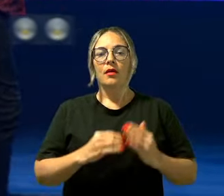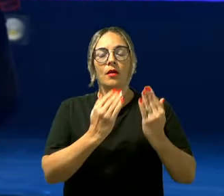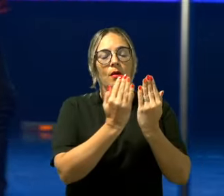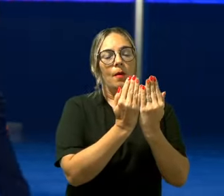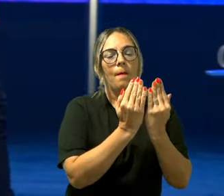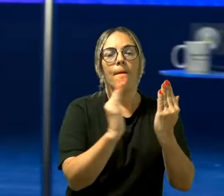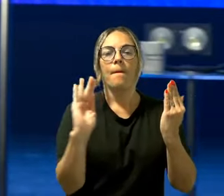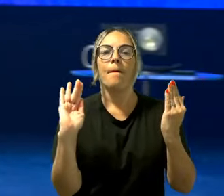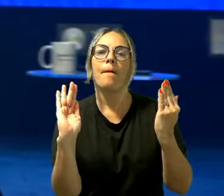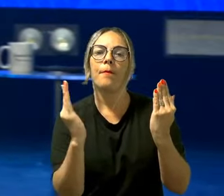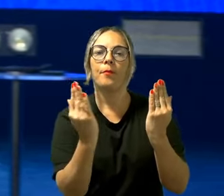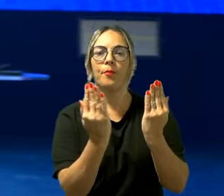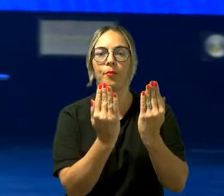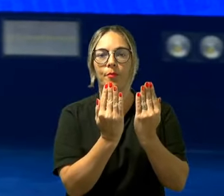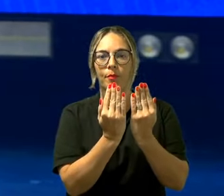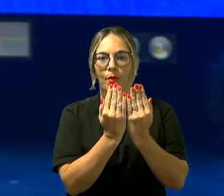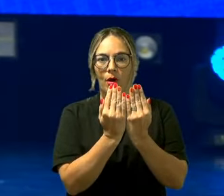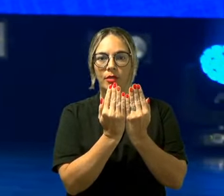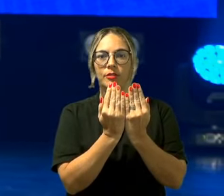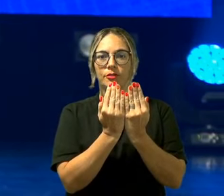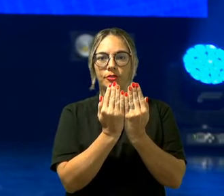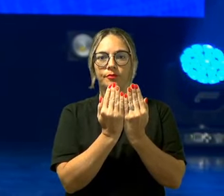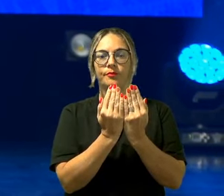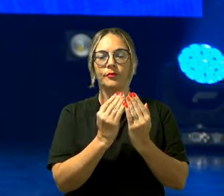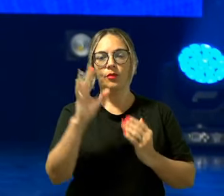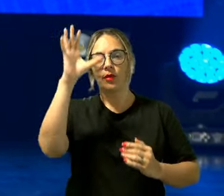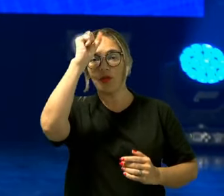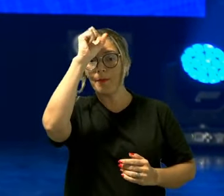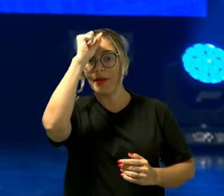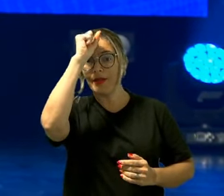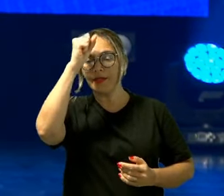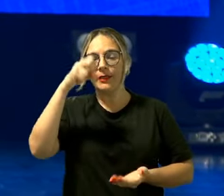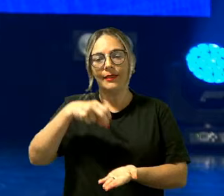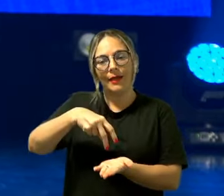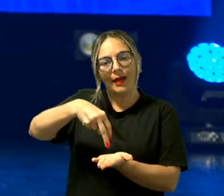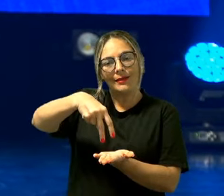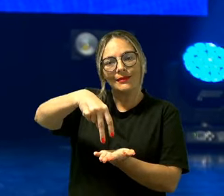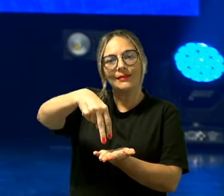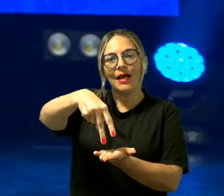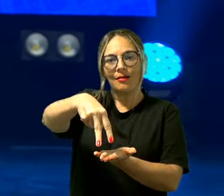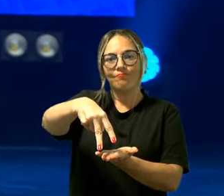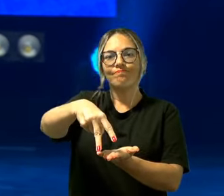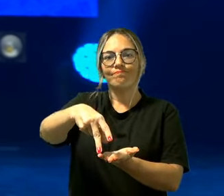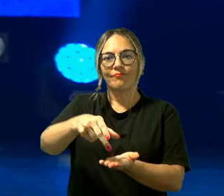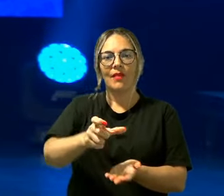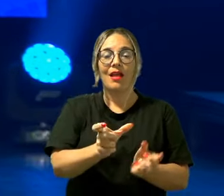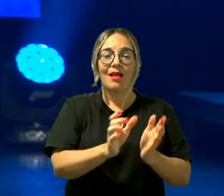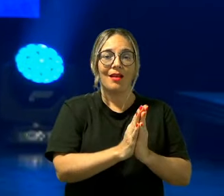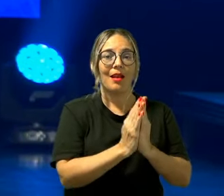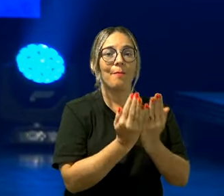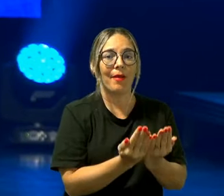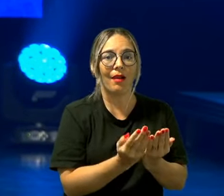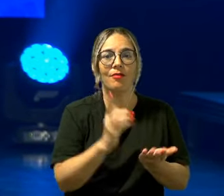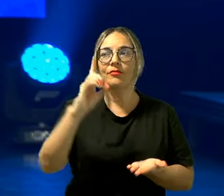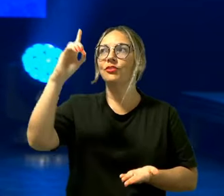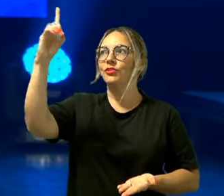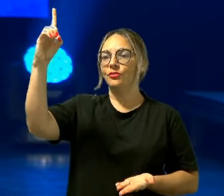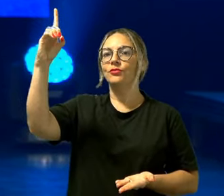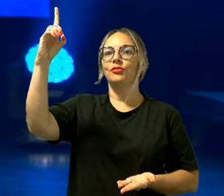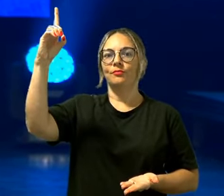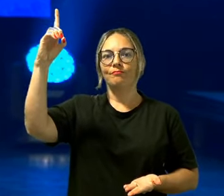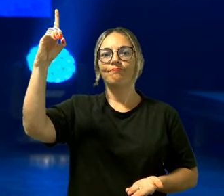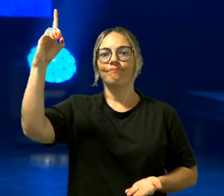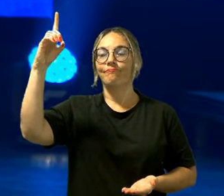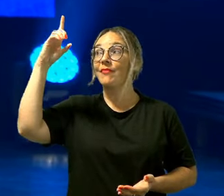a partir do momento que a gente aprender a andar em cima de uma palavra. Moisés está diante do Mar Vermelho, mas Deus já